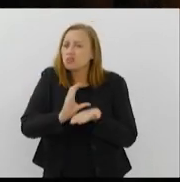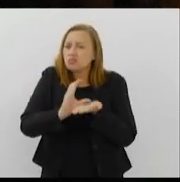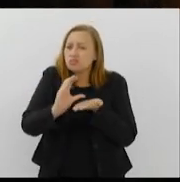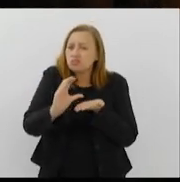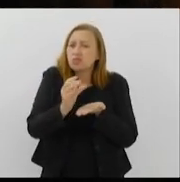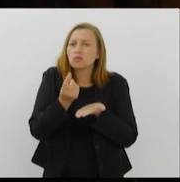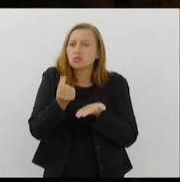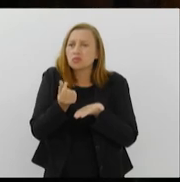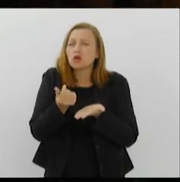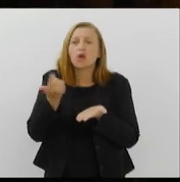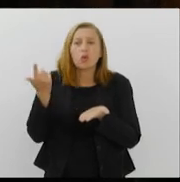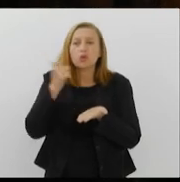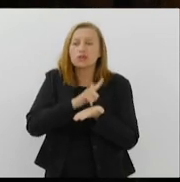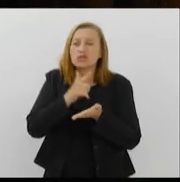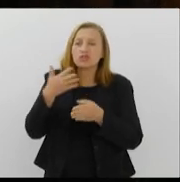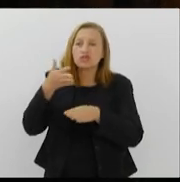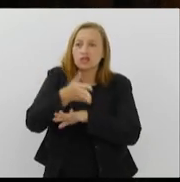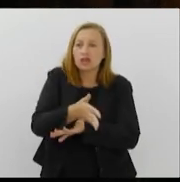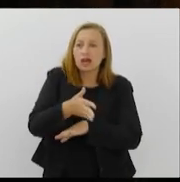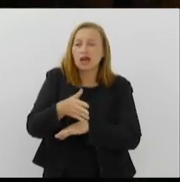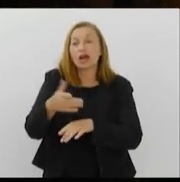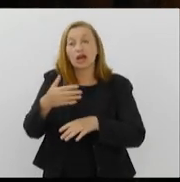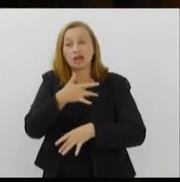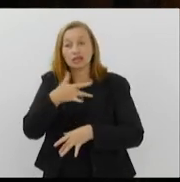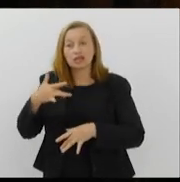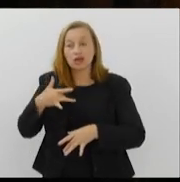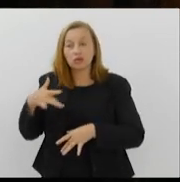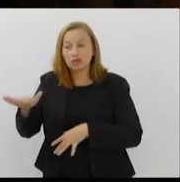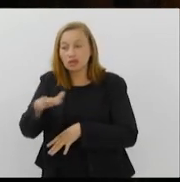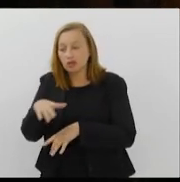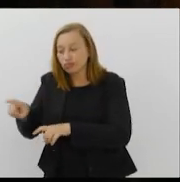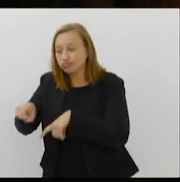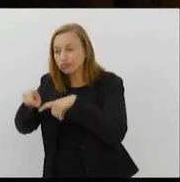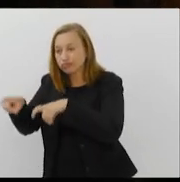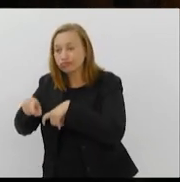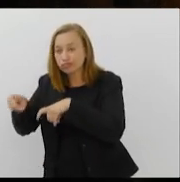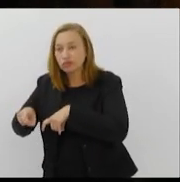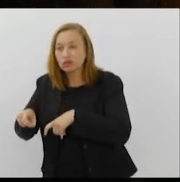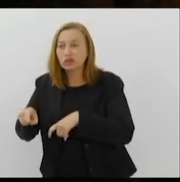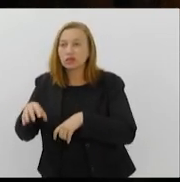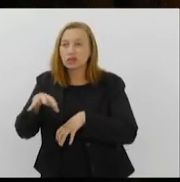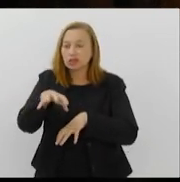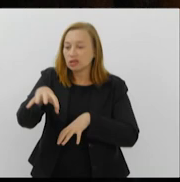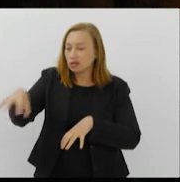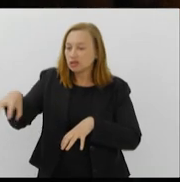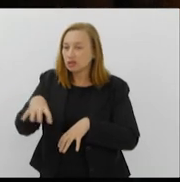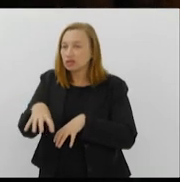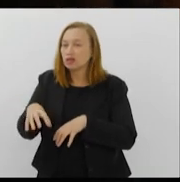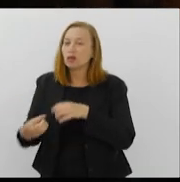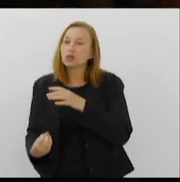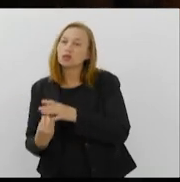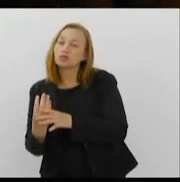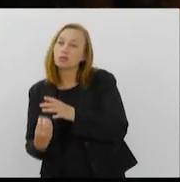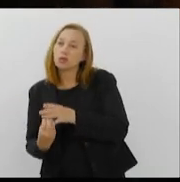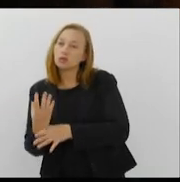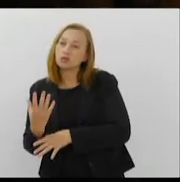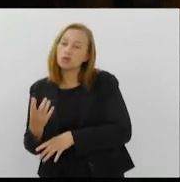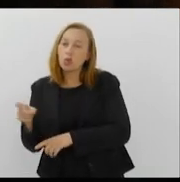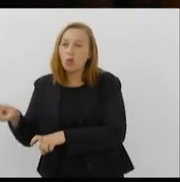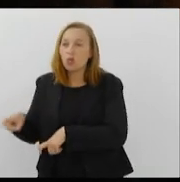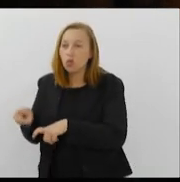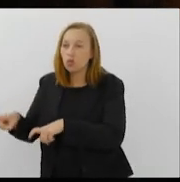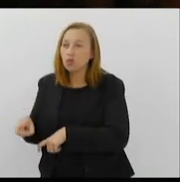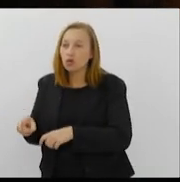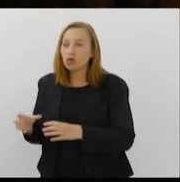conseguiu levar a saúde ao campo, nas unidades das associações de produtores rurais, onde uma